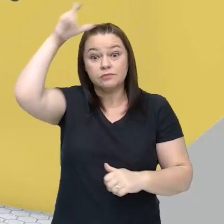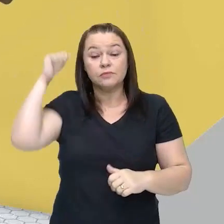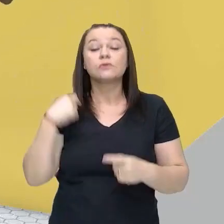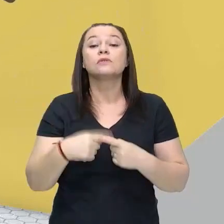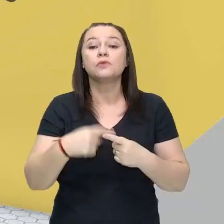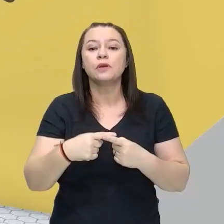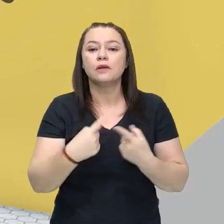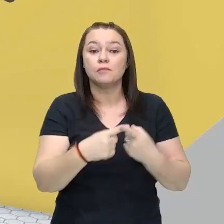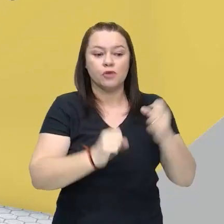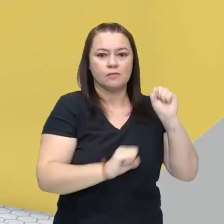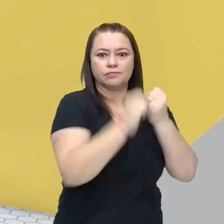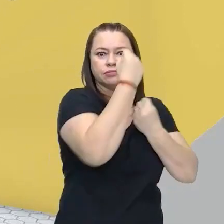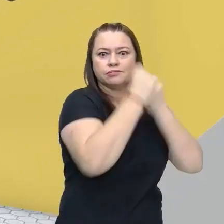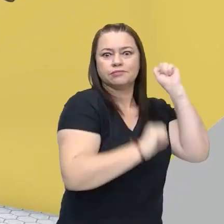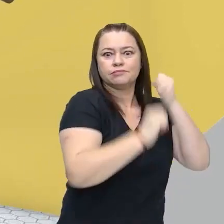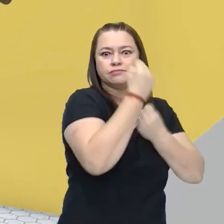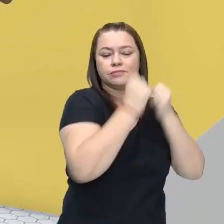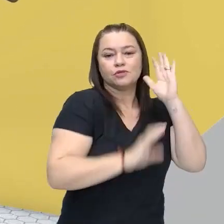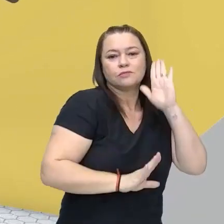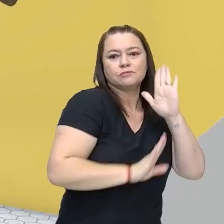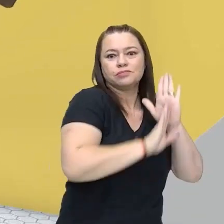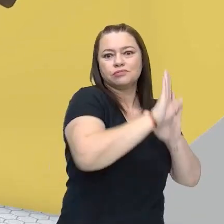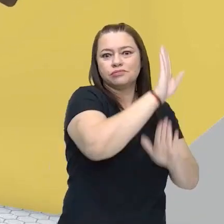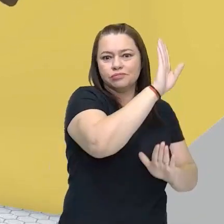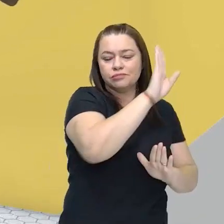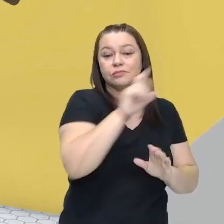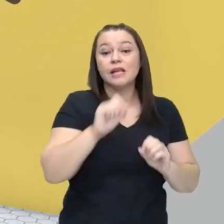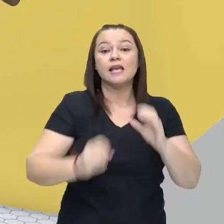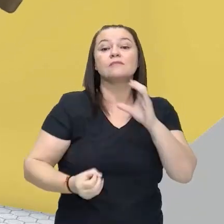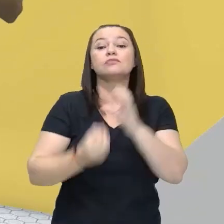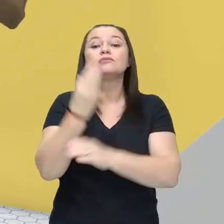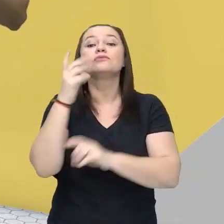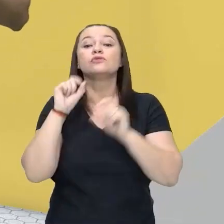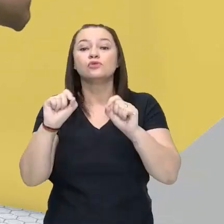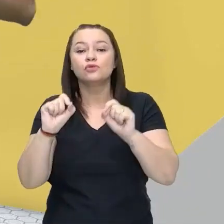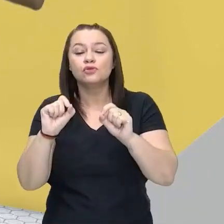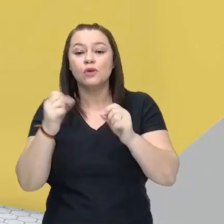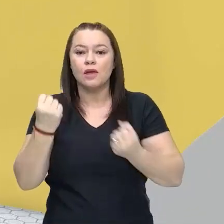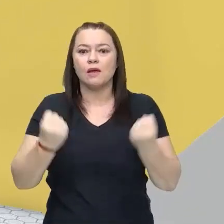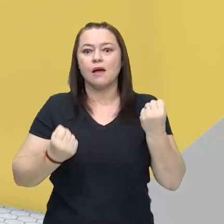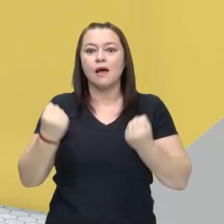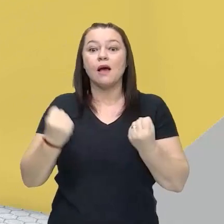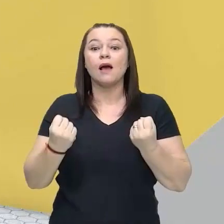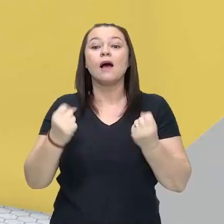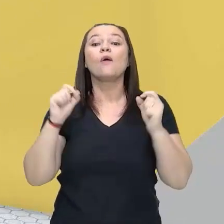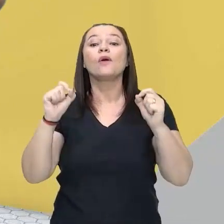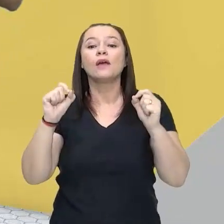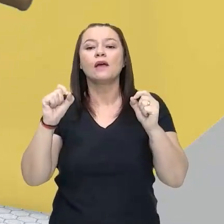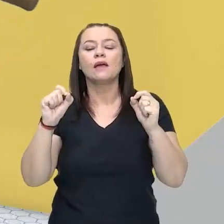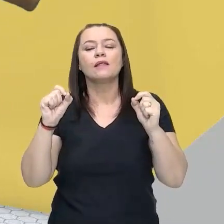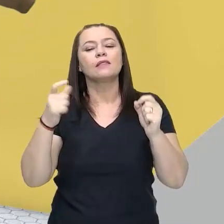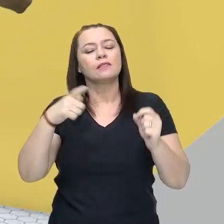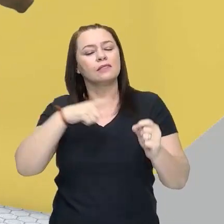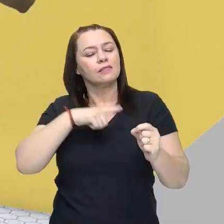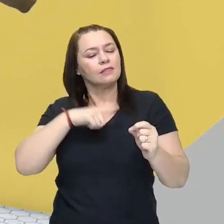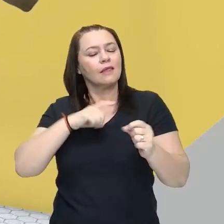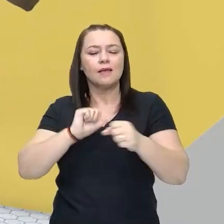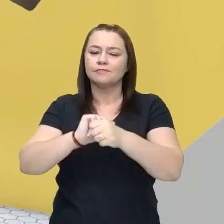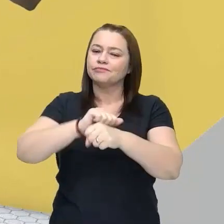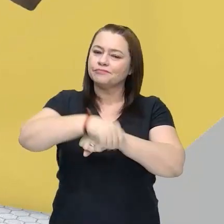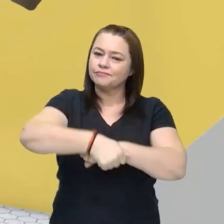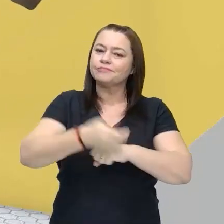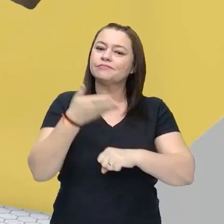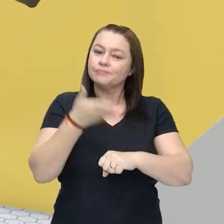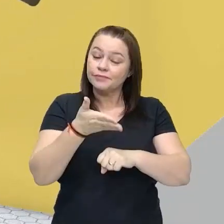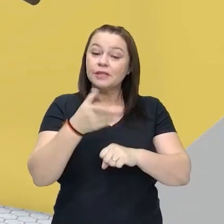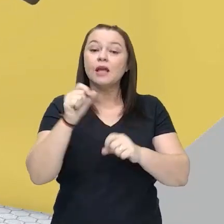indústria começou a crescer. E o que surgiram? Surgiram os carros, rapaz. E o que carro tem? O que é produção? Carro tem pneu. E